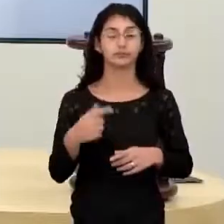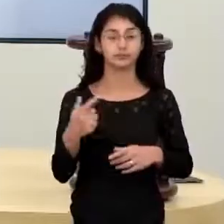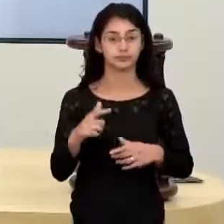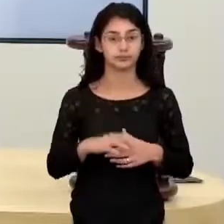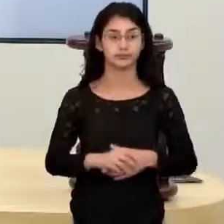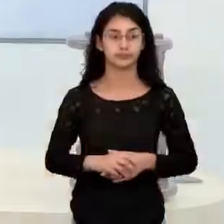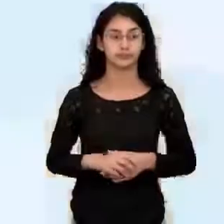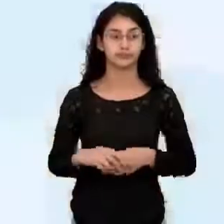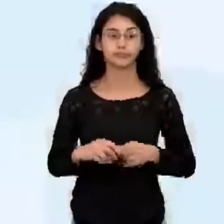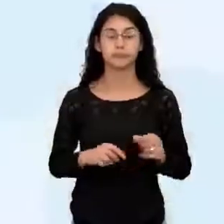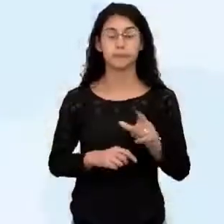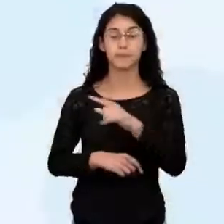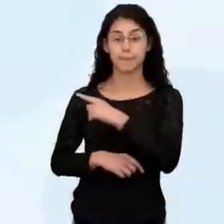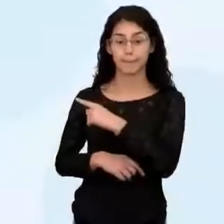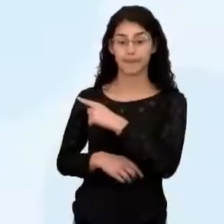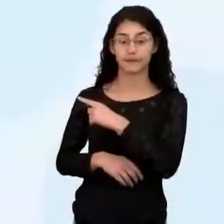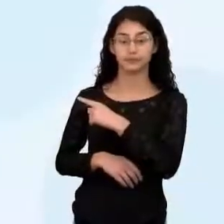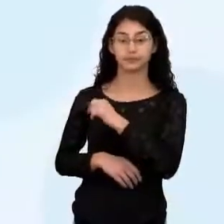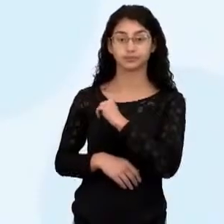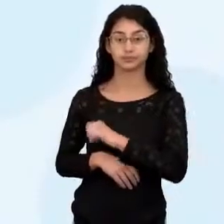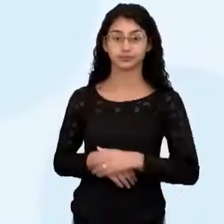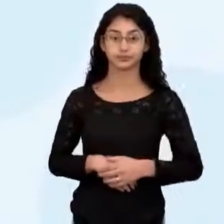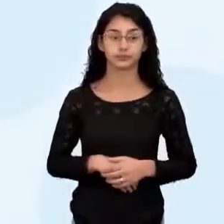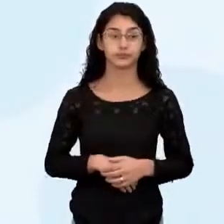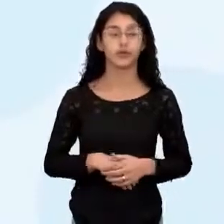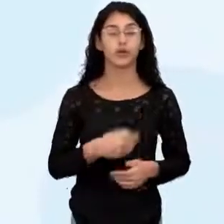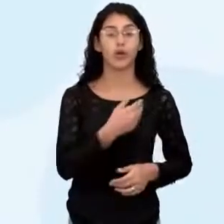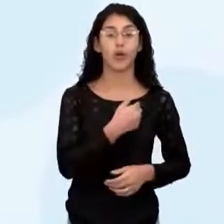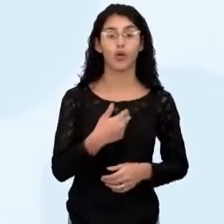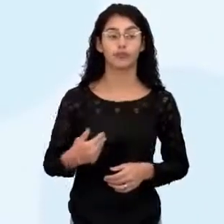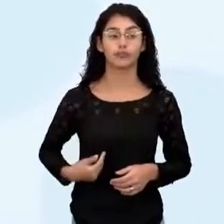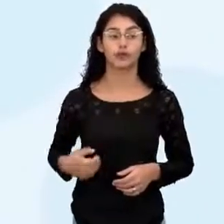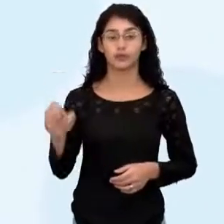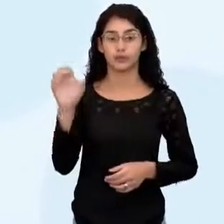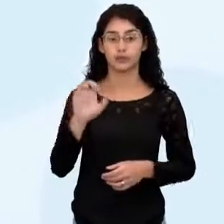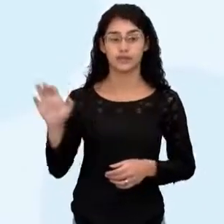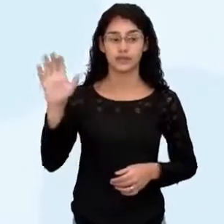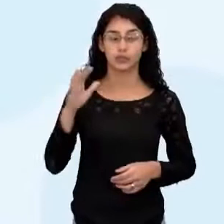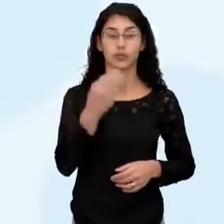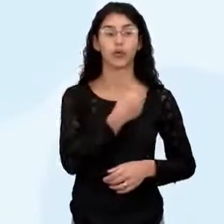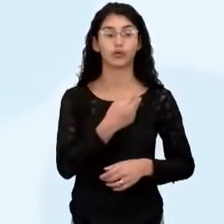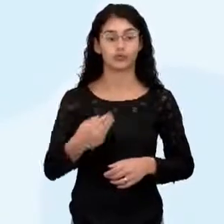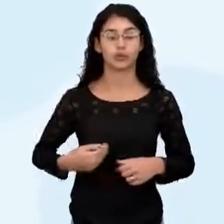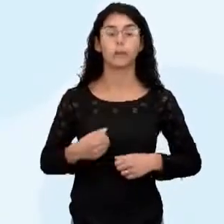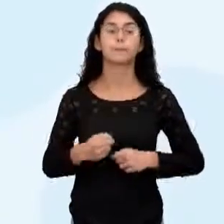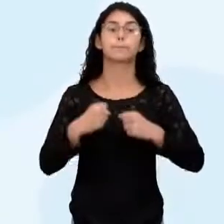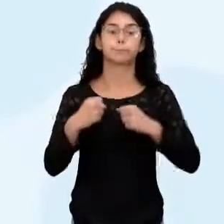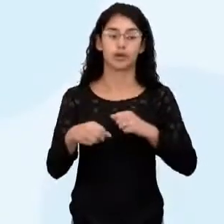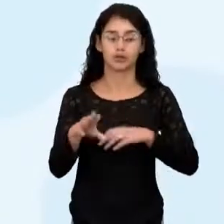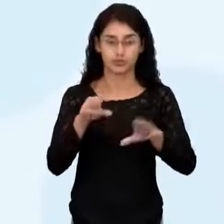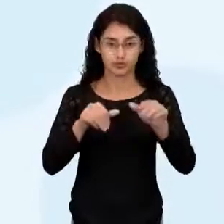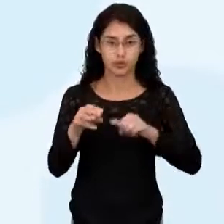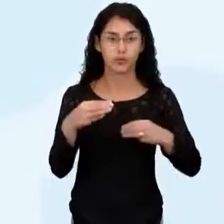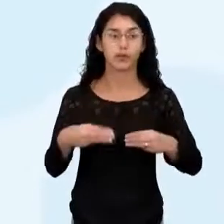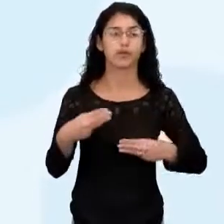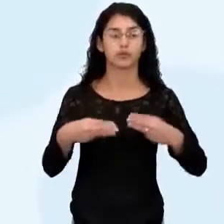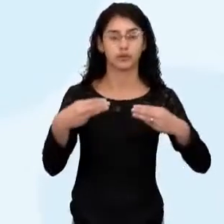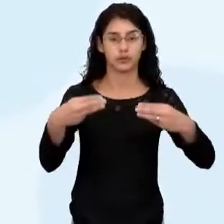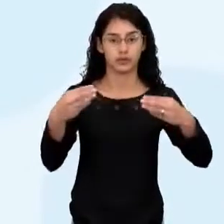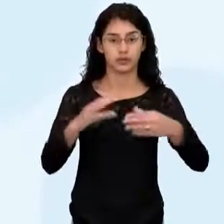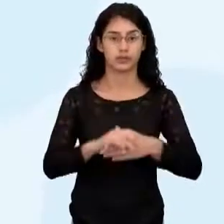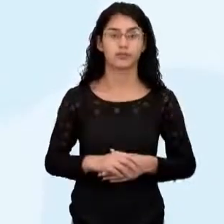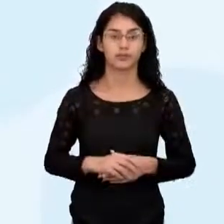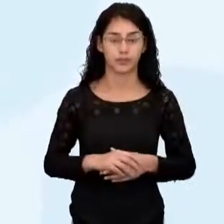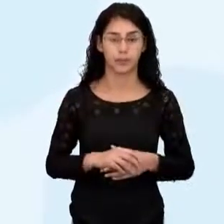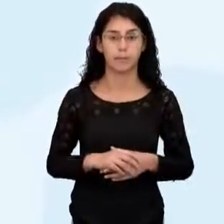na tela, olha lá. No governo estadual, os governadores também podem convocar aí alguns ministros para ajudarem. Então, nós